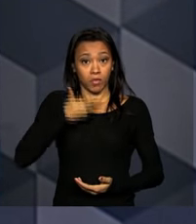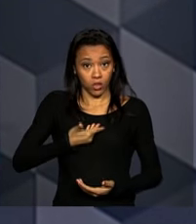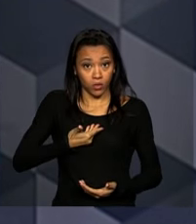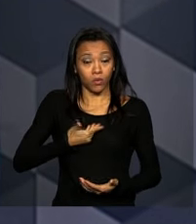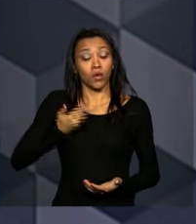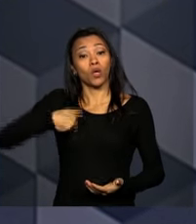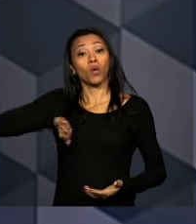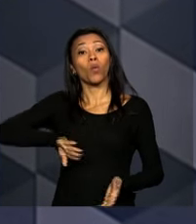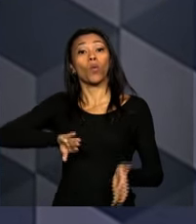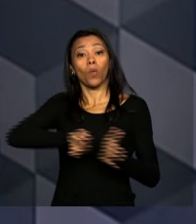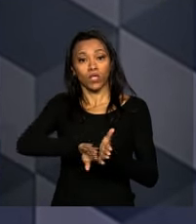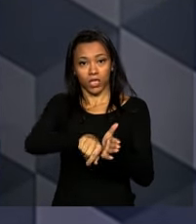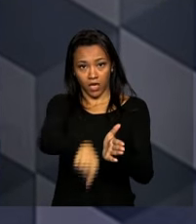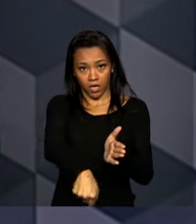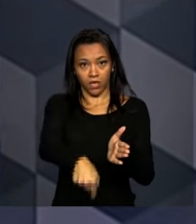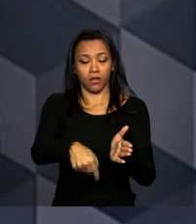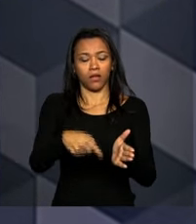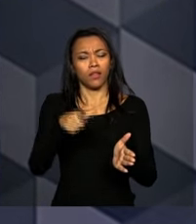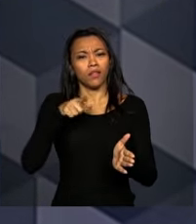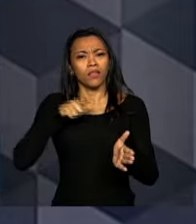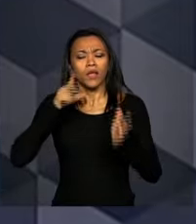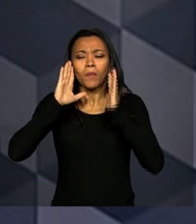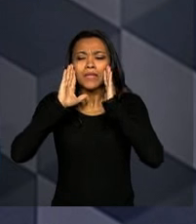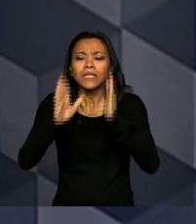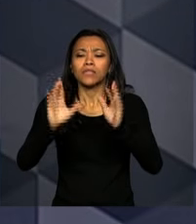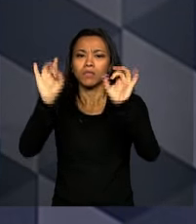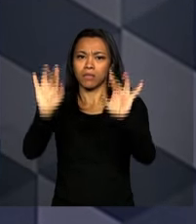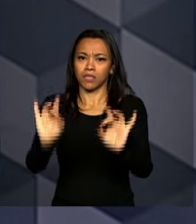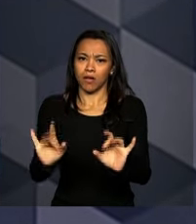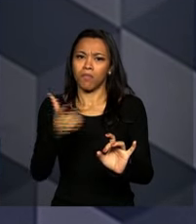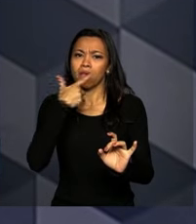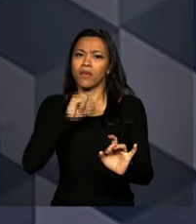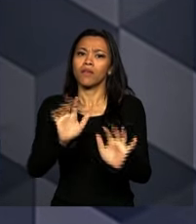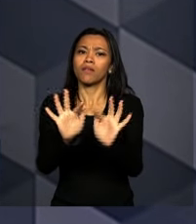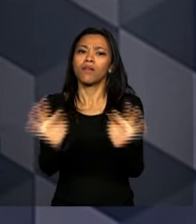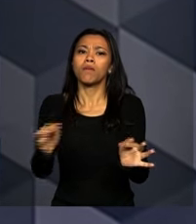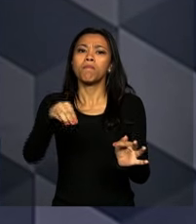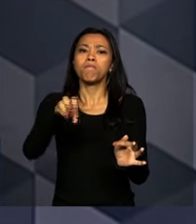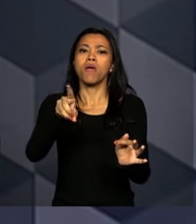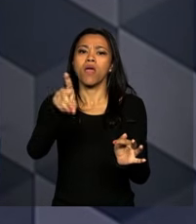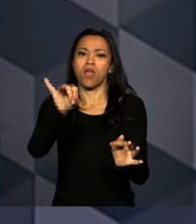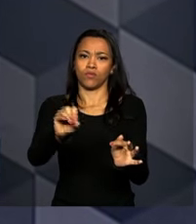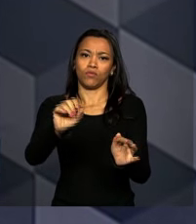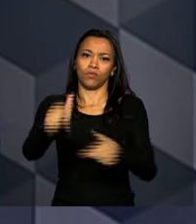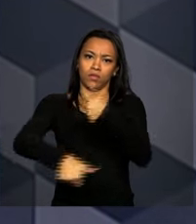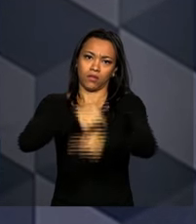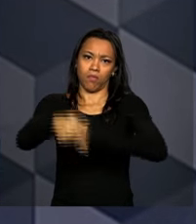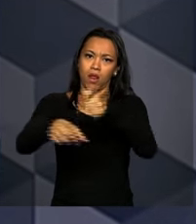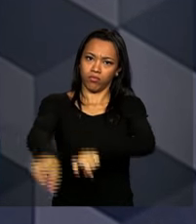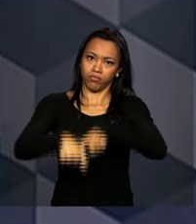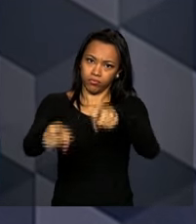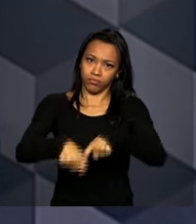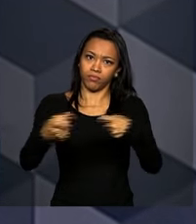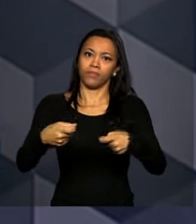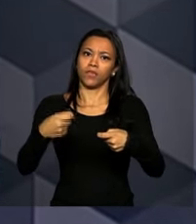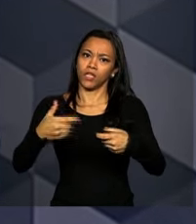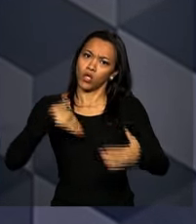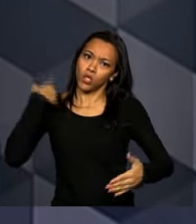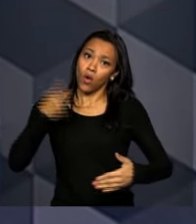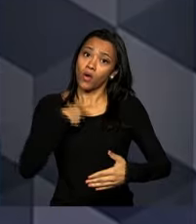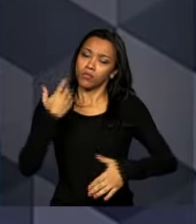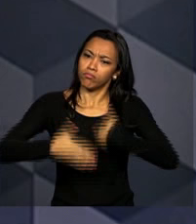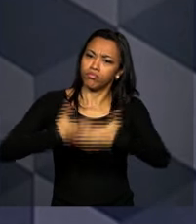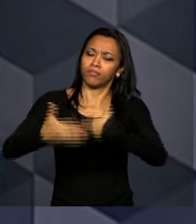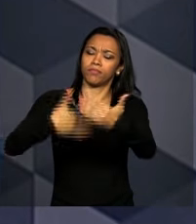aqui cheguei, que a gente desse uma atenção especial para o médio produtor. E nós crescemos muito atendendo o médio produtor, como